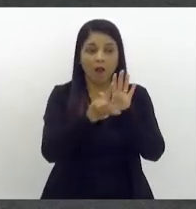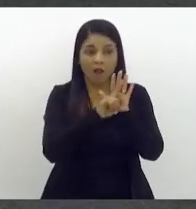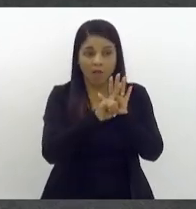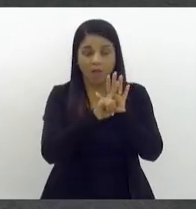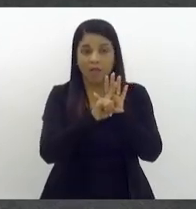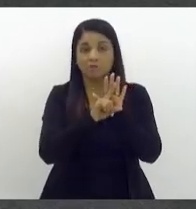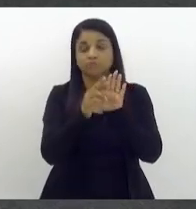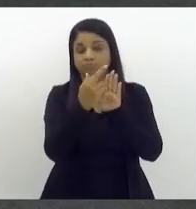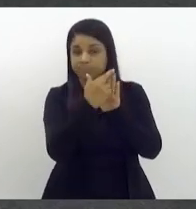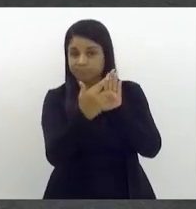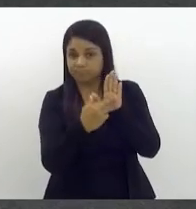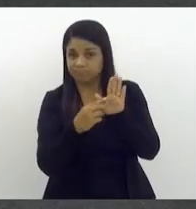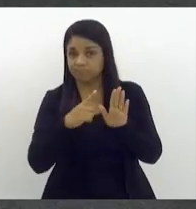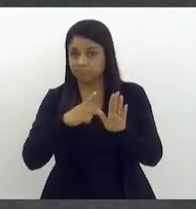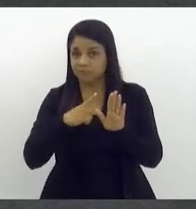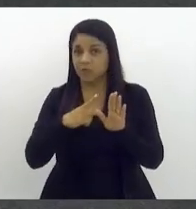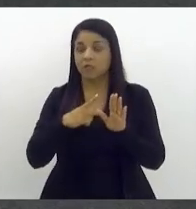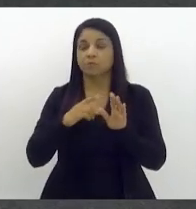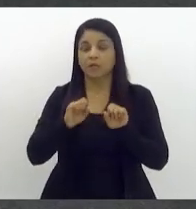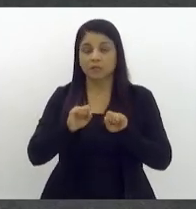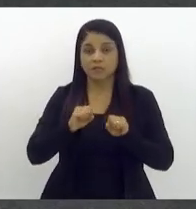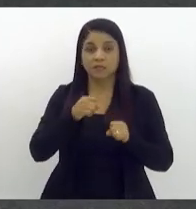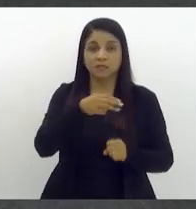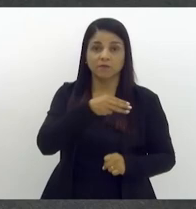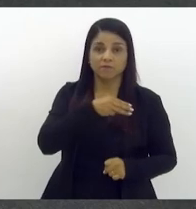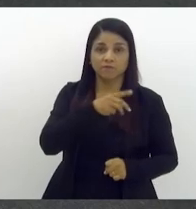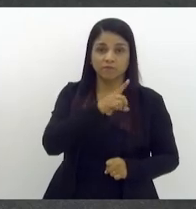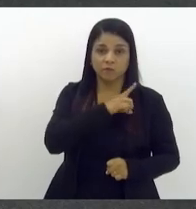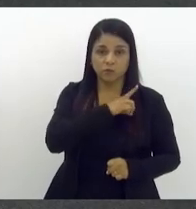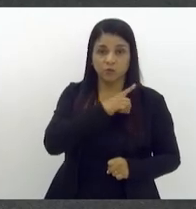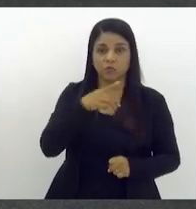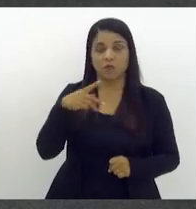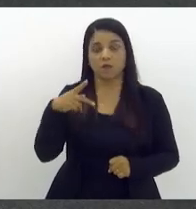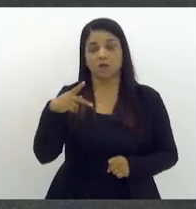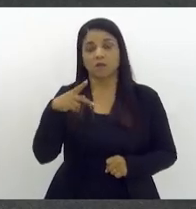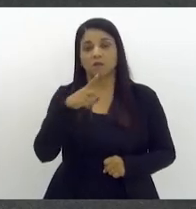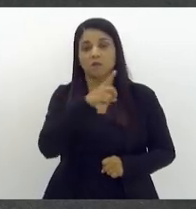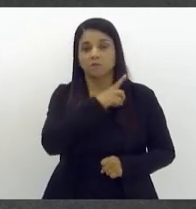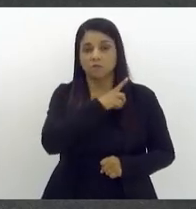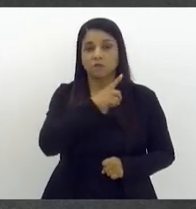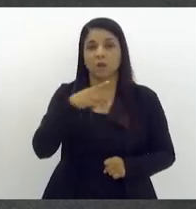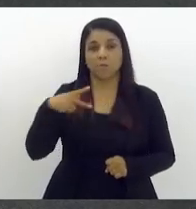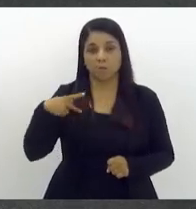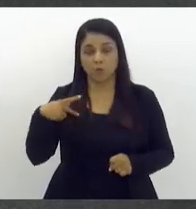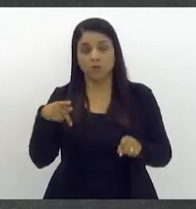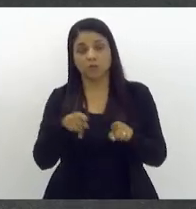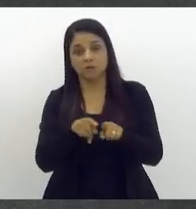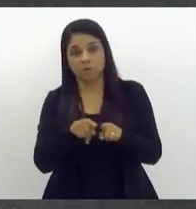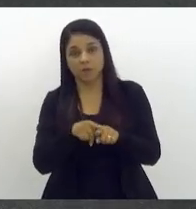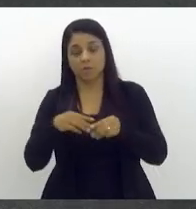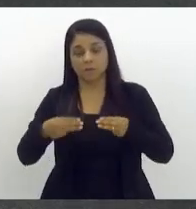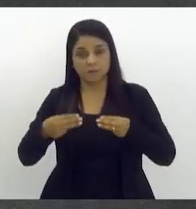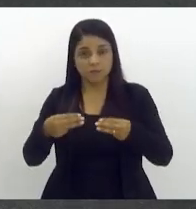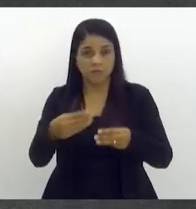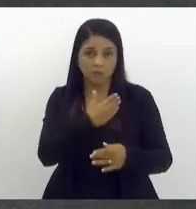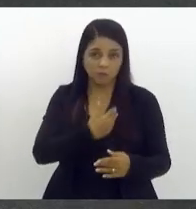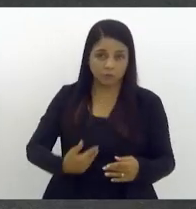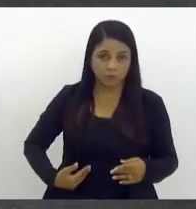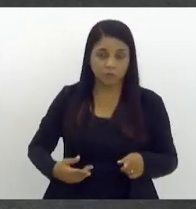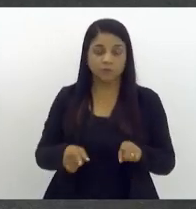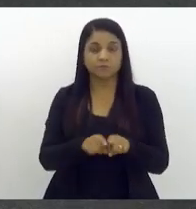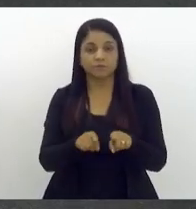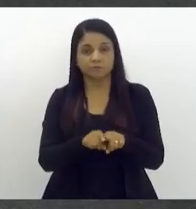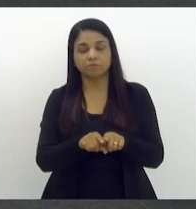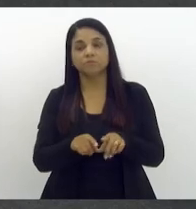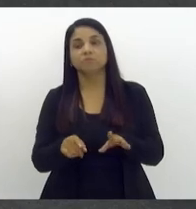para a Defensoria e para o Ministério Público, né? Se as câmaras estão operacionais no momento da ação, etc., etc. Então,